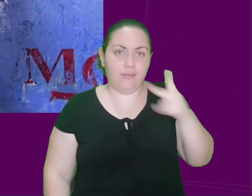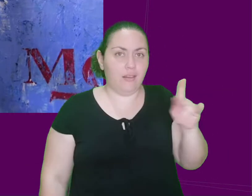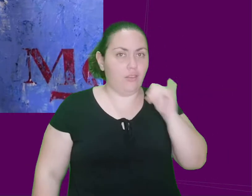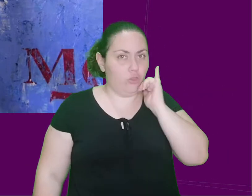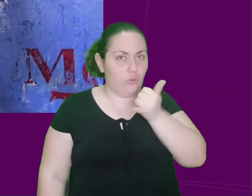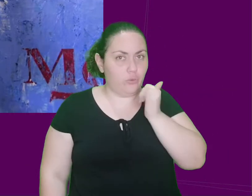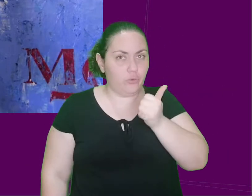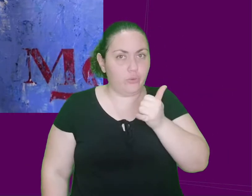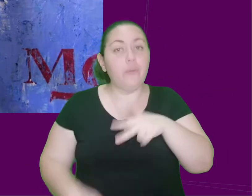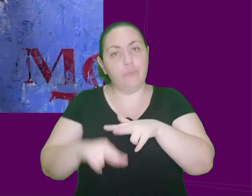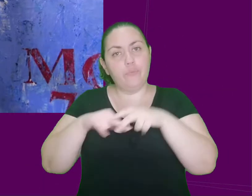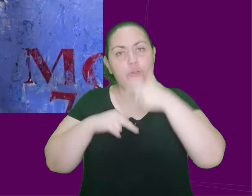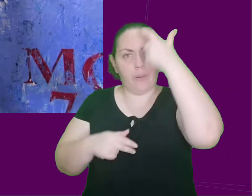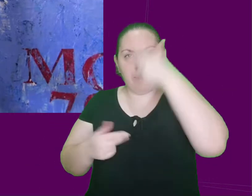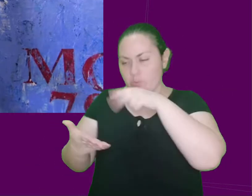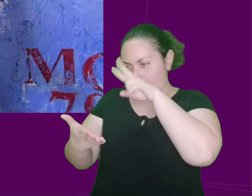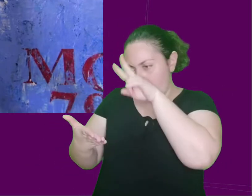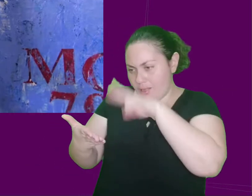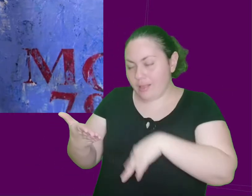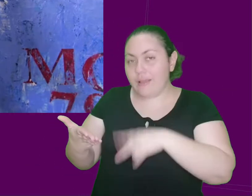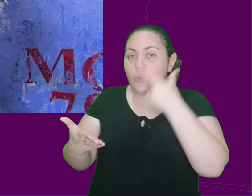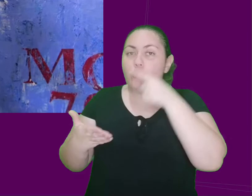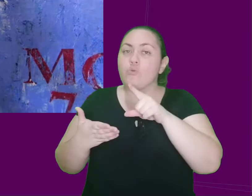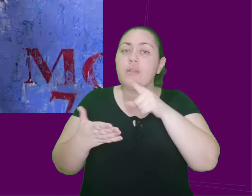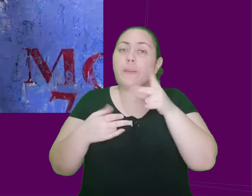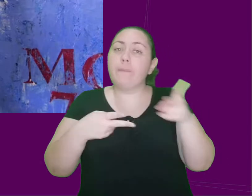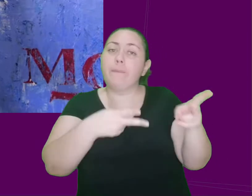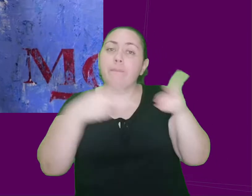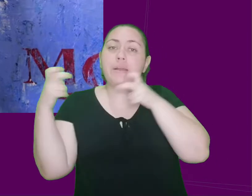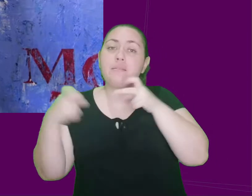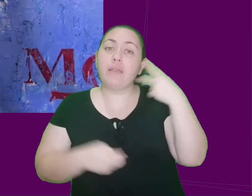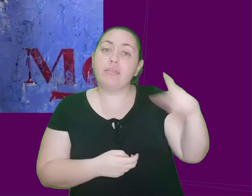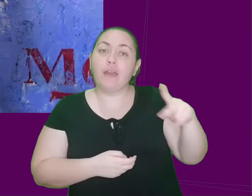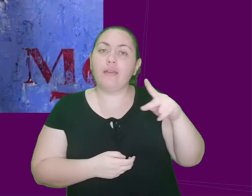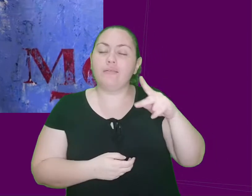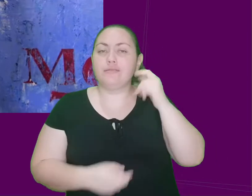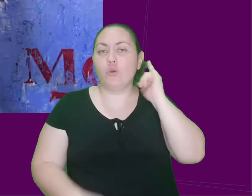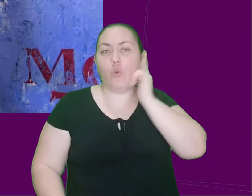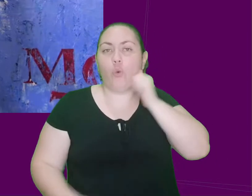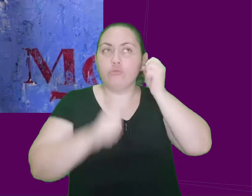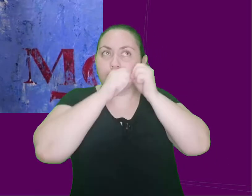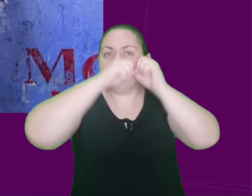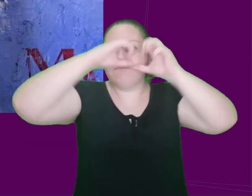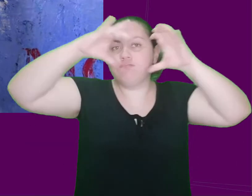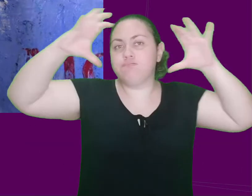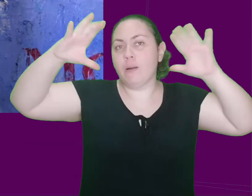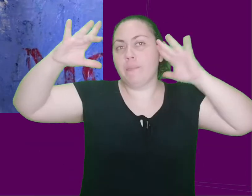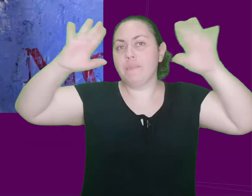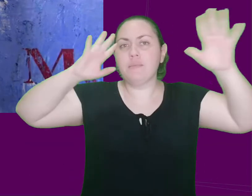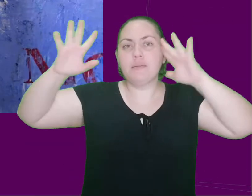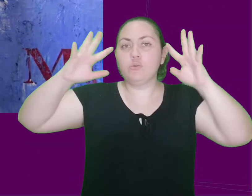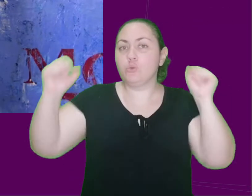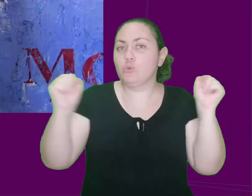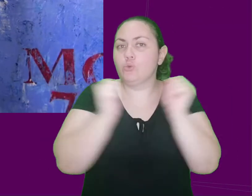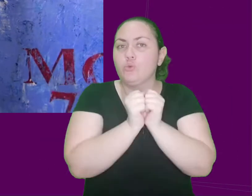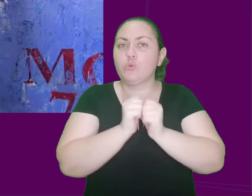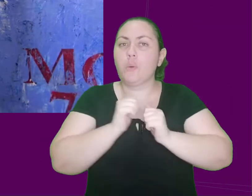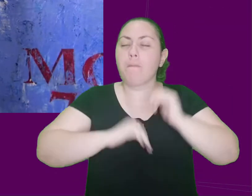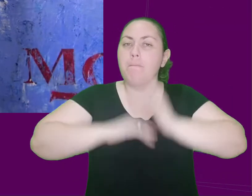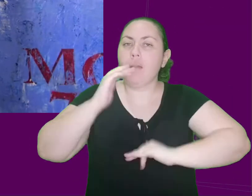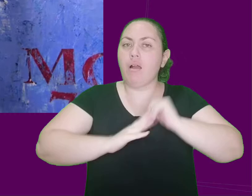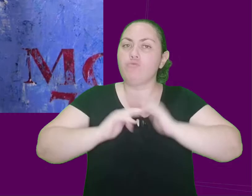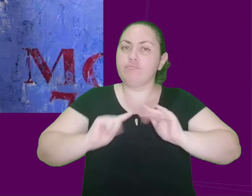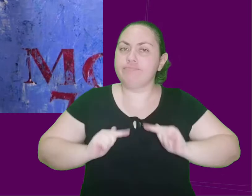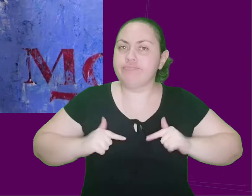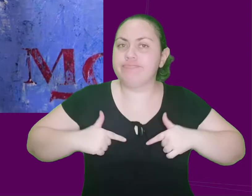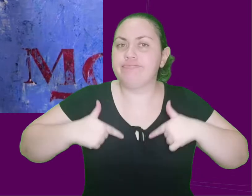do sujeito. E o leitor, com isso, acompanha os pensamentos desse jovem juntamente com as suas ações e perambulações